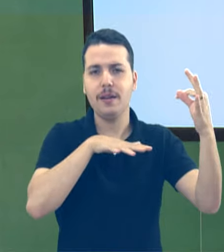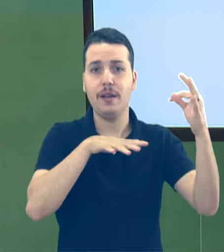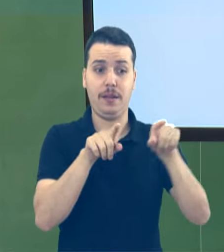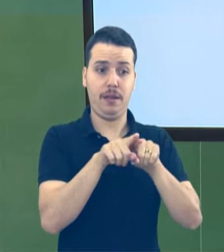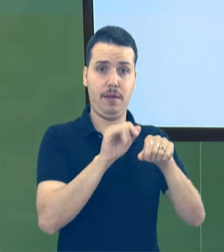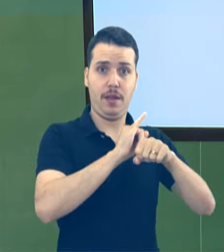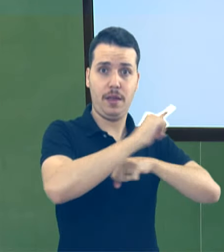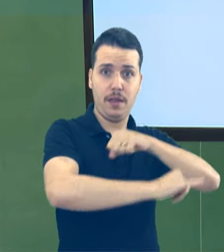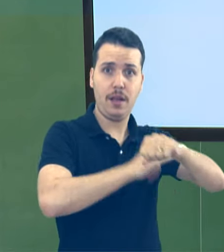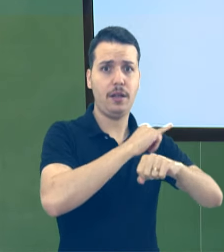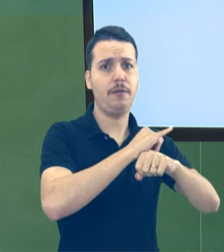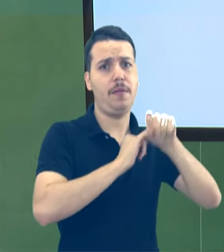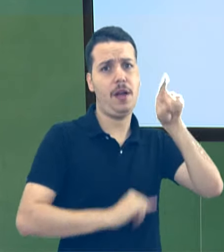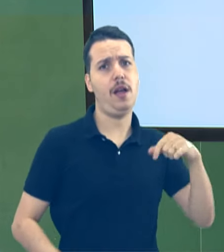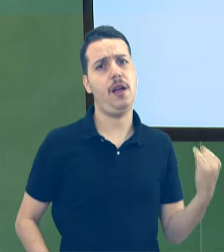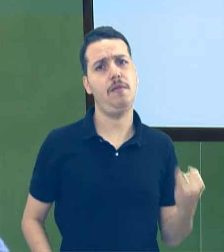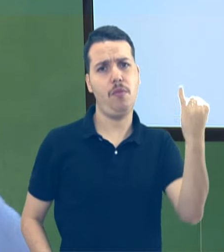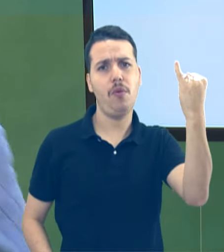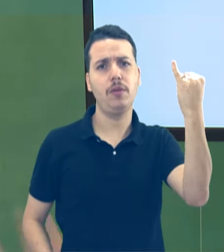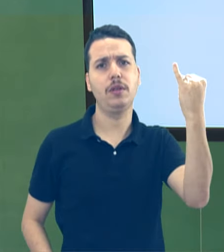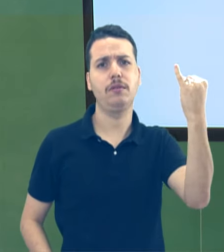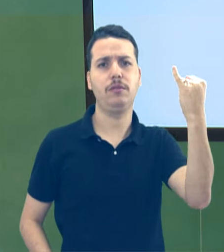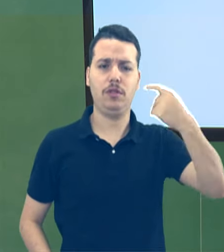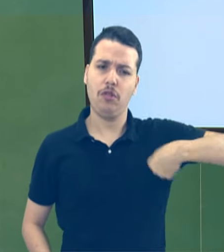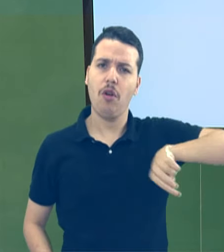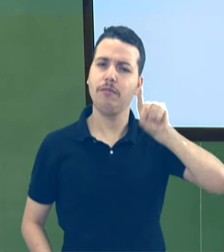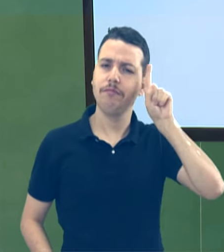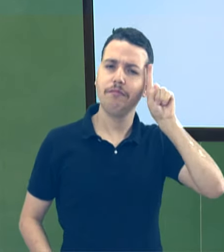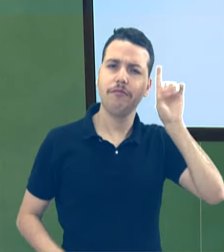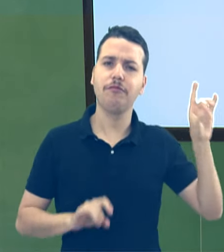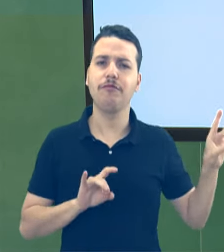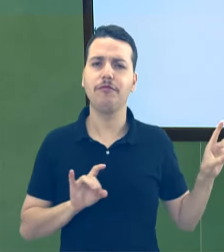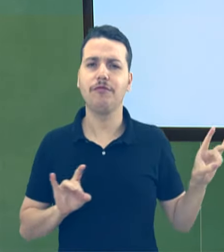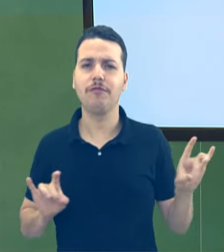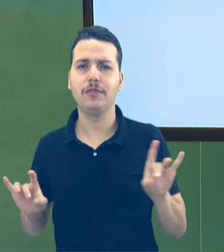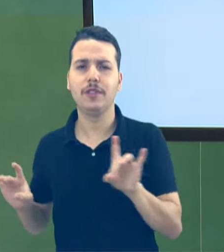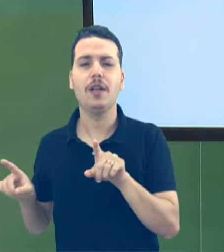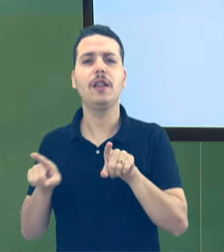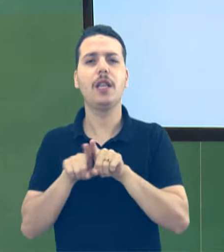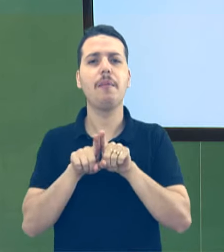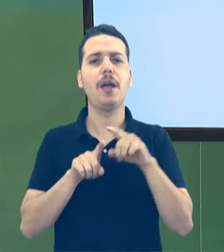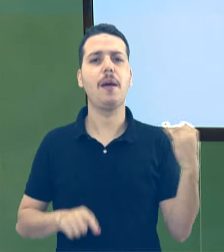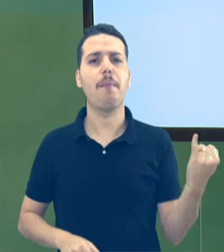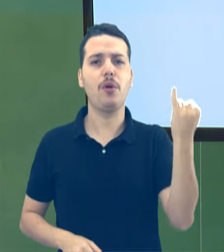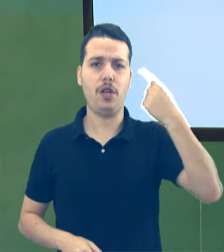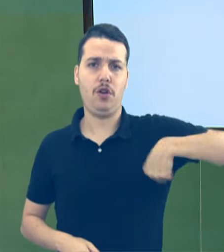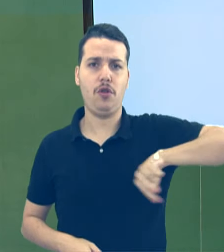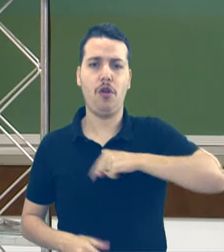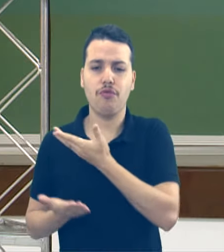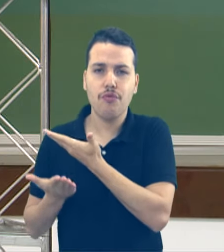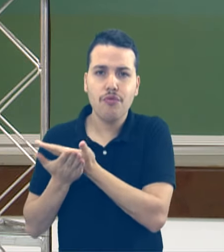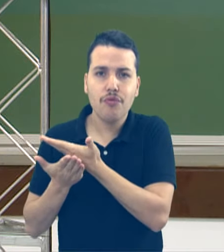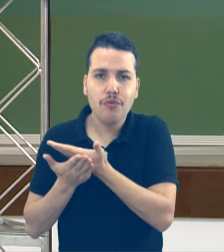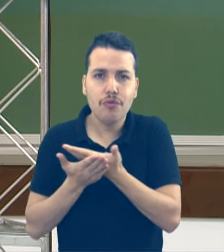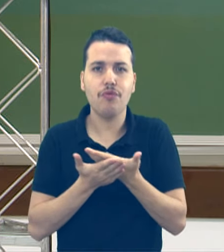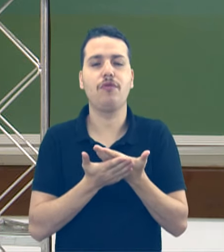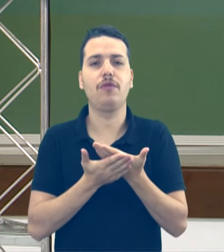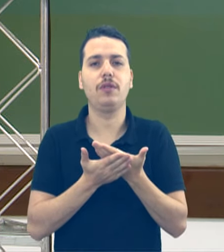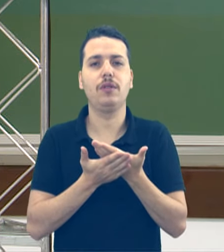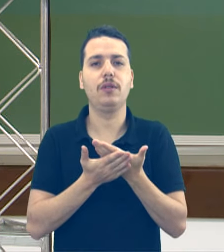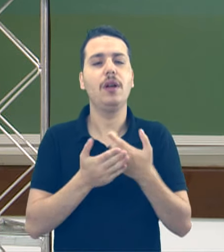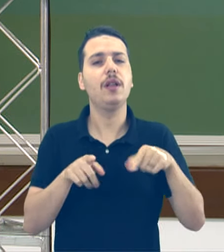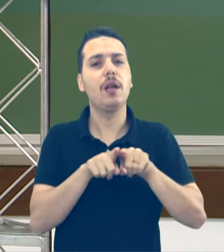internet é essencial para o nosso dia a dia, é essencial para os nossos estudos, para